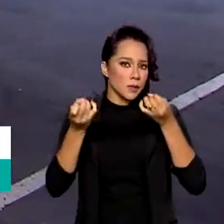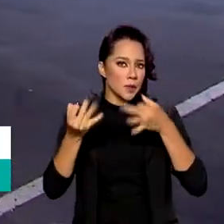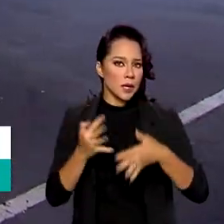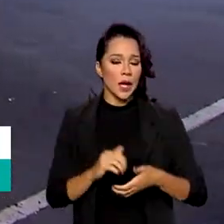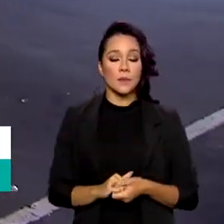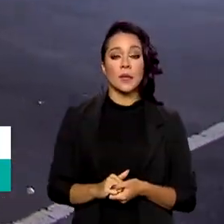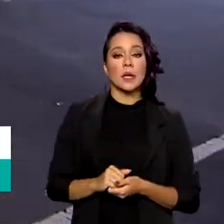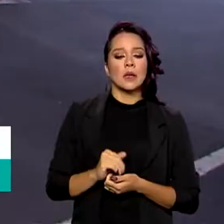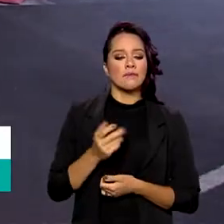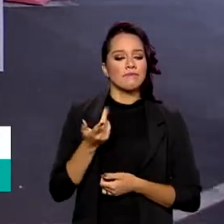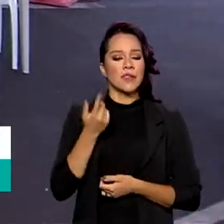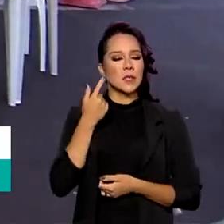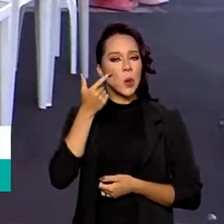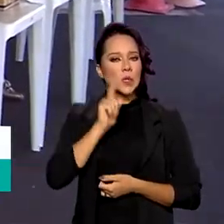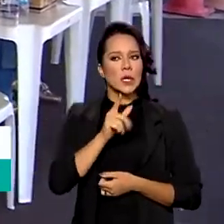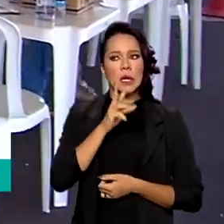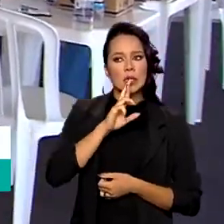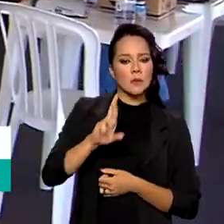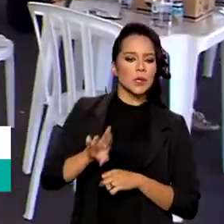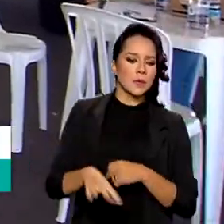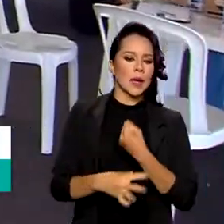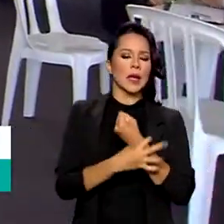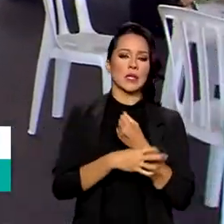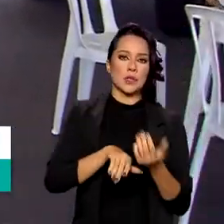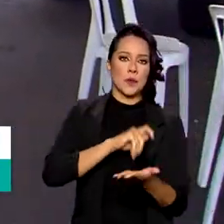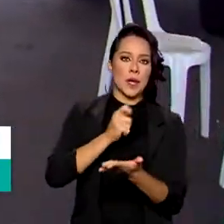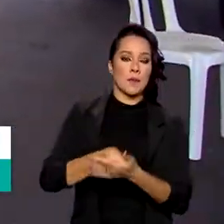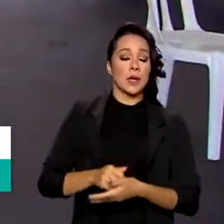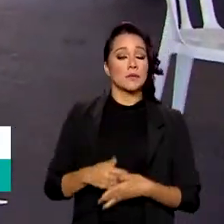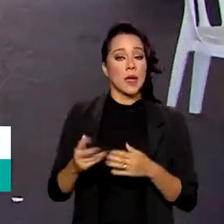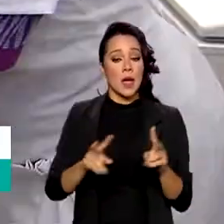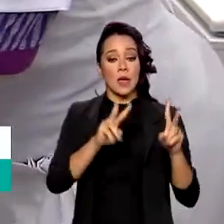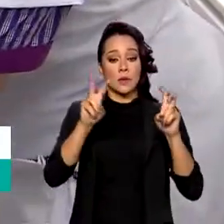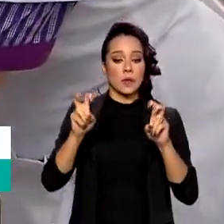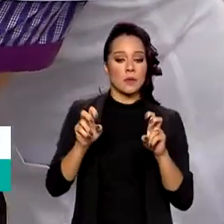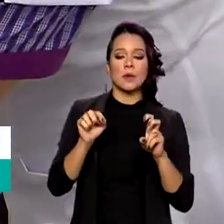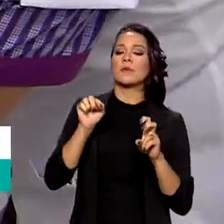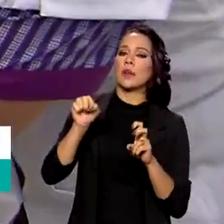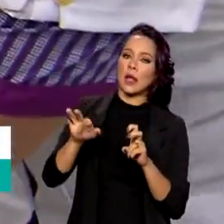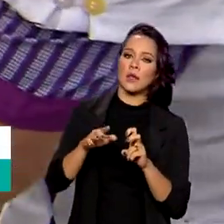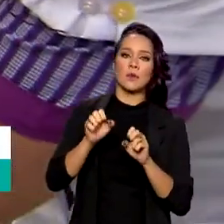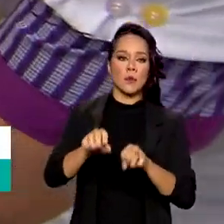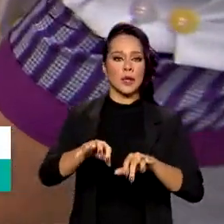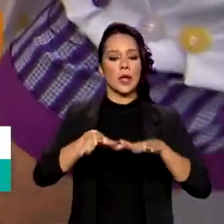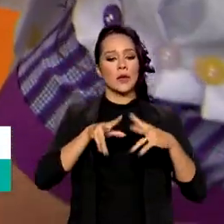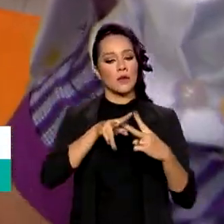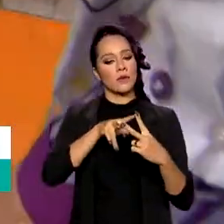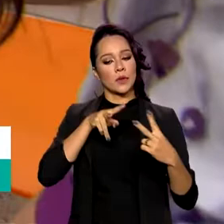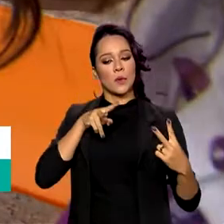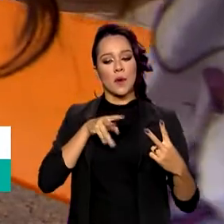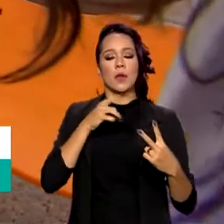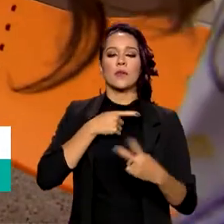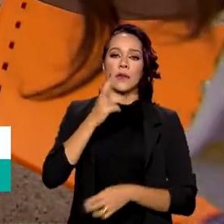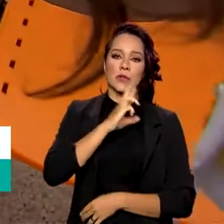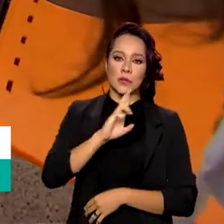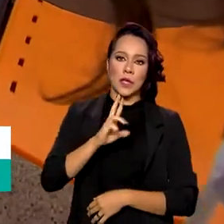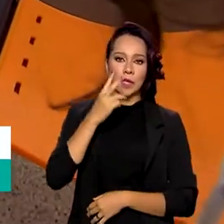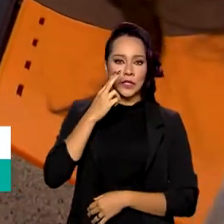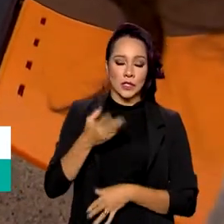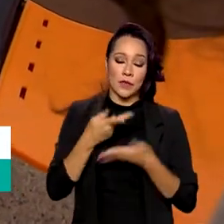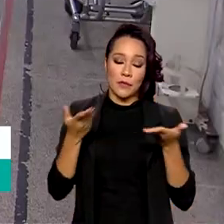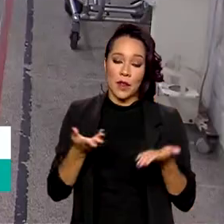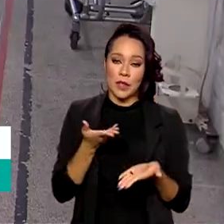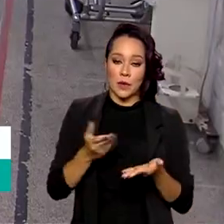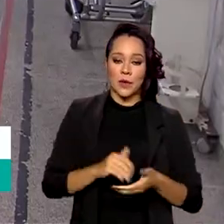manifestar encontrar soluções para garantir esse pagamento e aí o assunto foi parar Então no plenário virtual que foi esse resultado que a gente